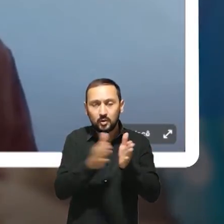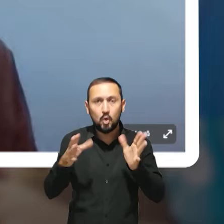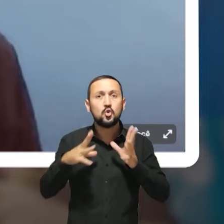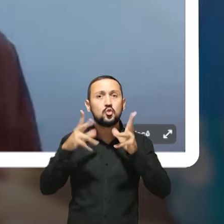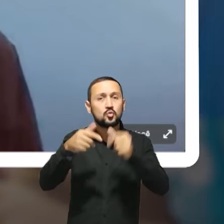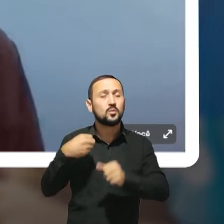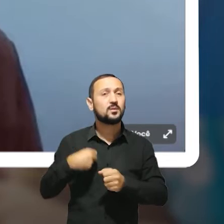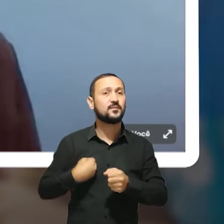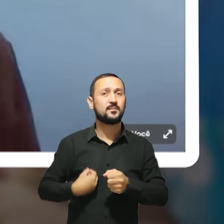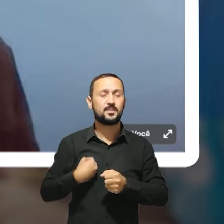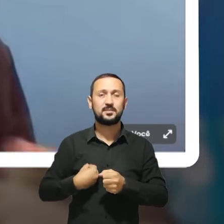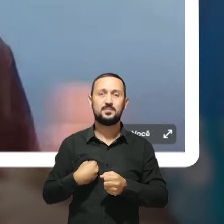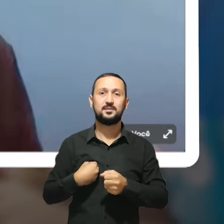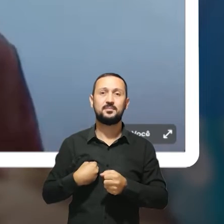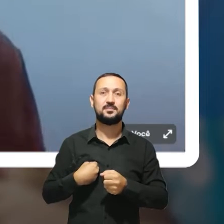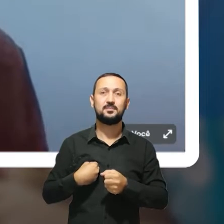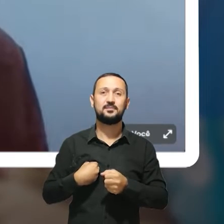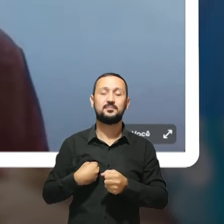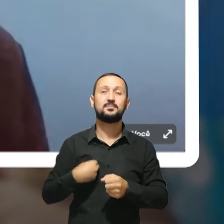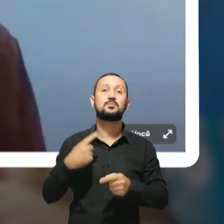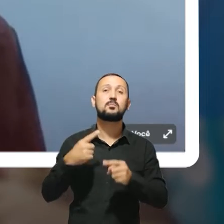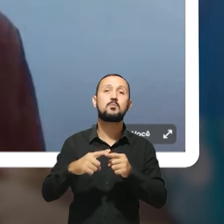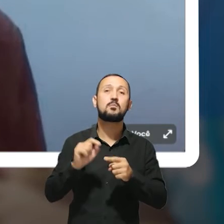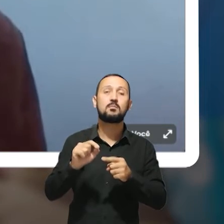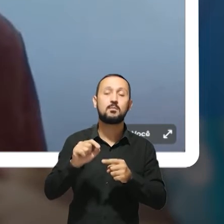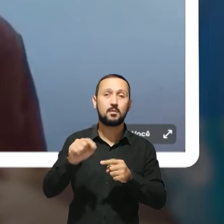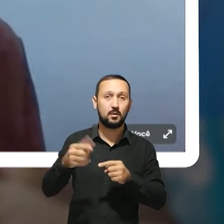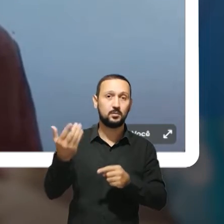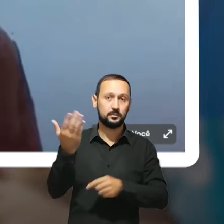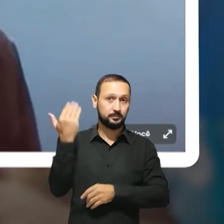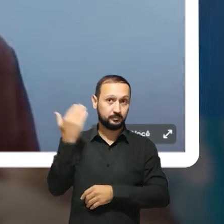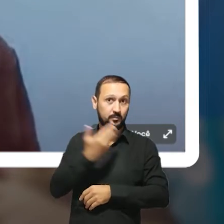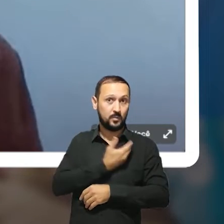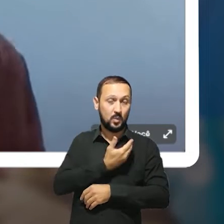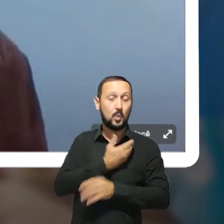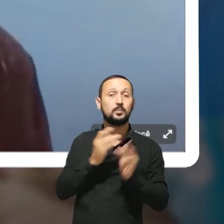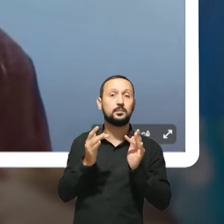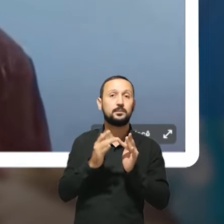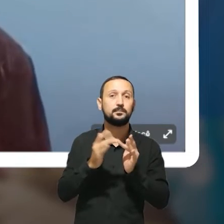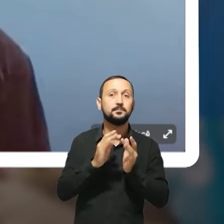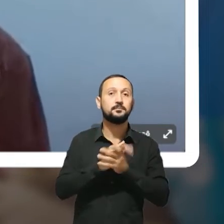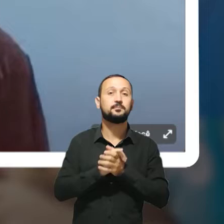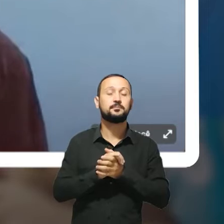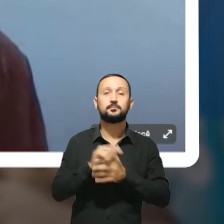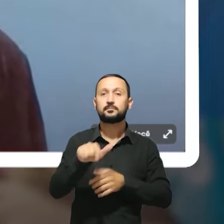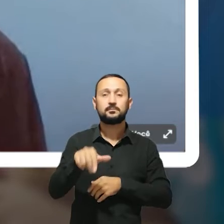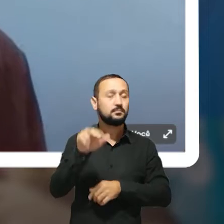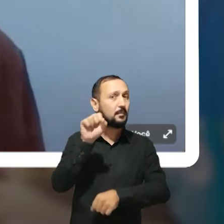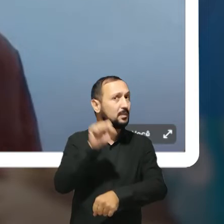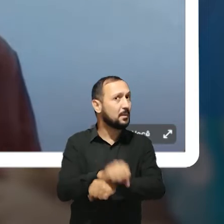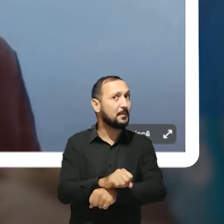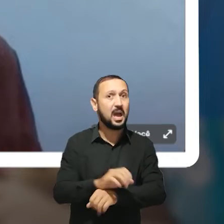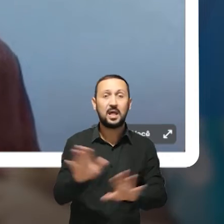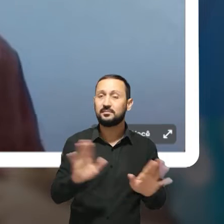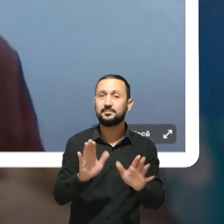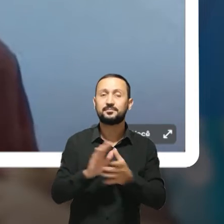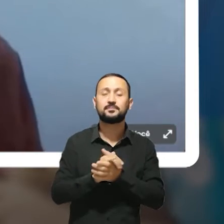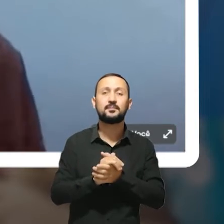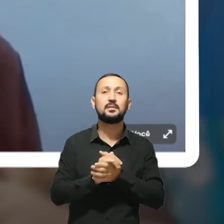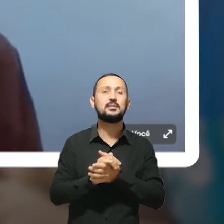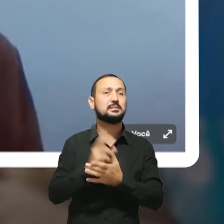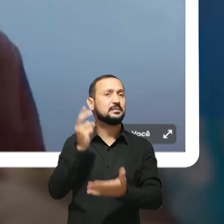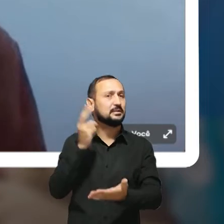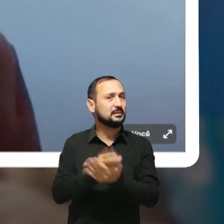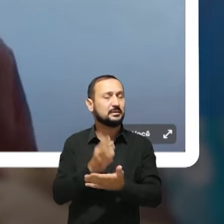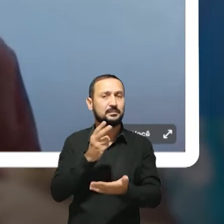20 anos, ela fez tudo isso. Então, é o quê? Ela, como dizem os colegas dela, né, ela não parava